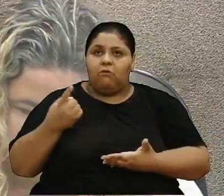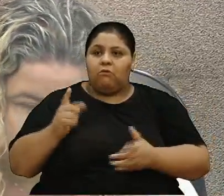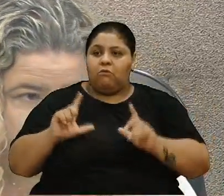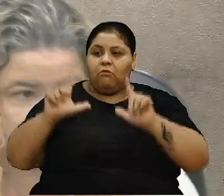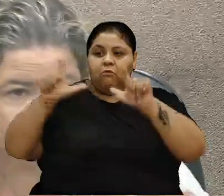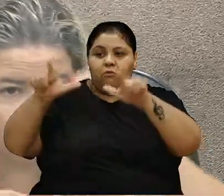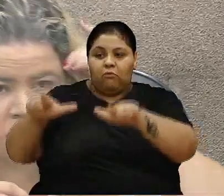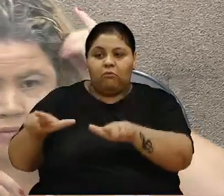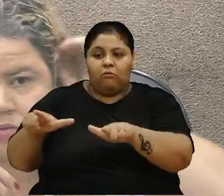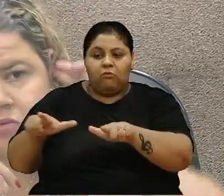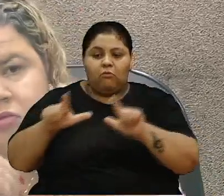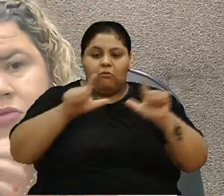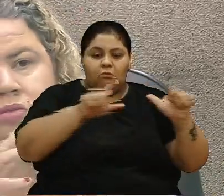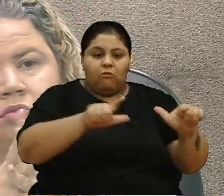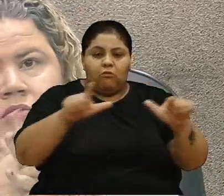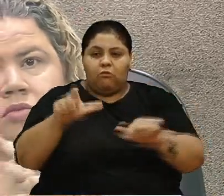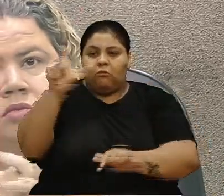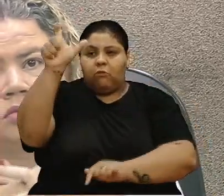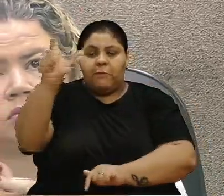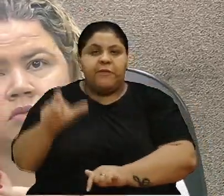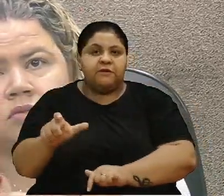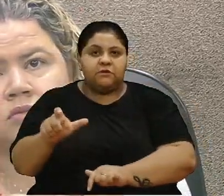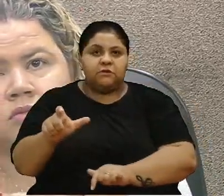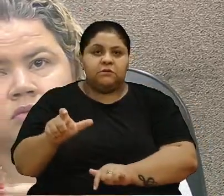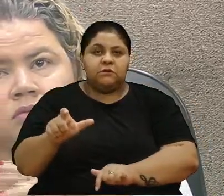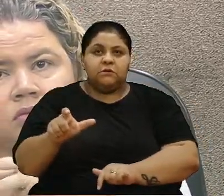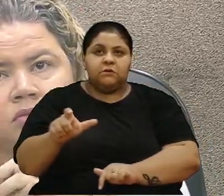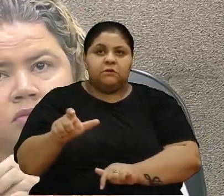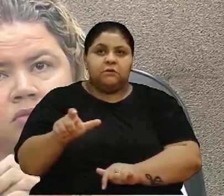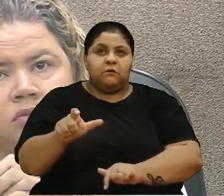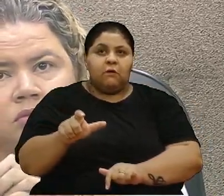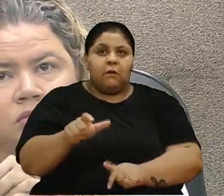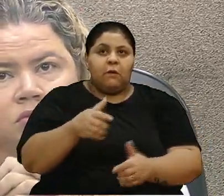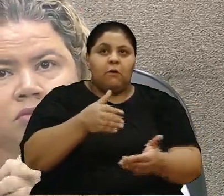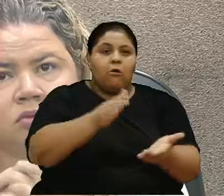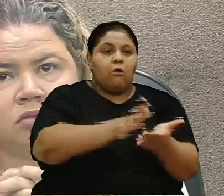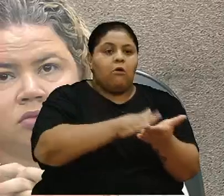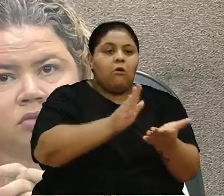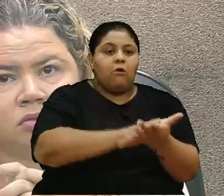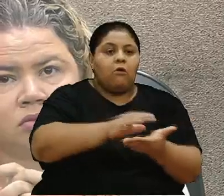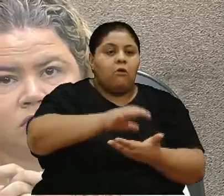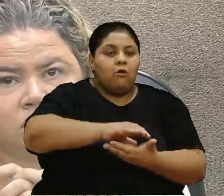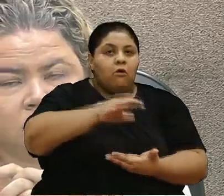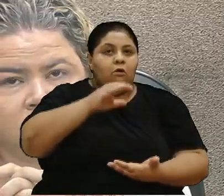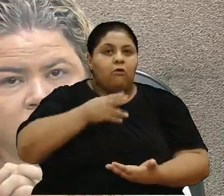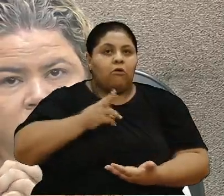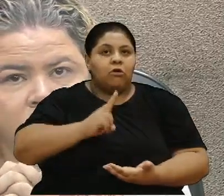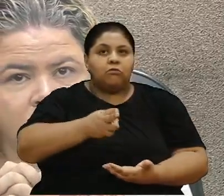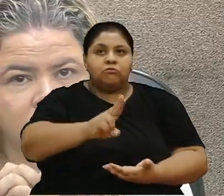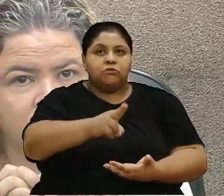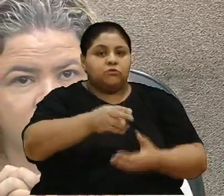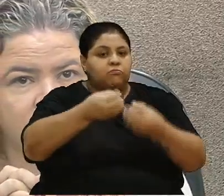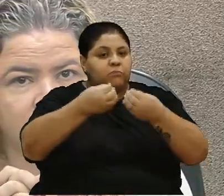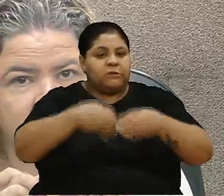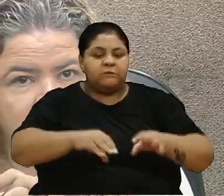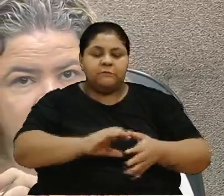em determinados pontos de uma pessoa física para poder fazer as cobranças, para que esses idosos não continuem sendo prejudicados.